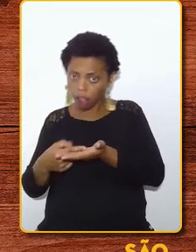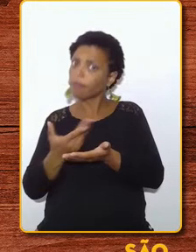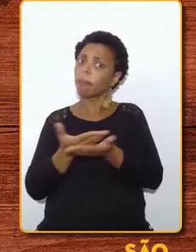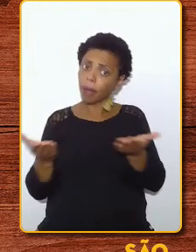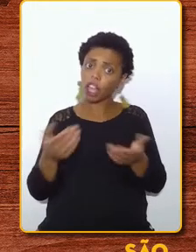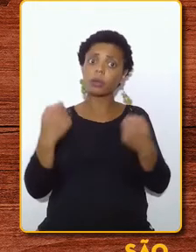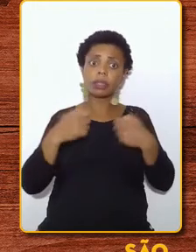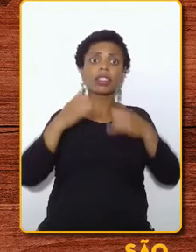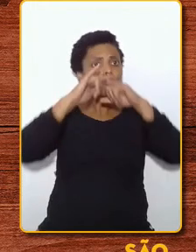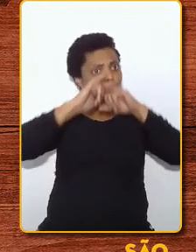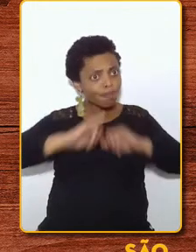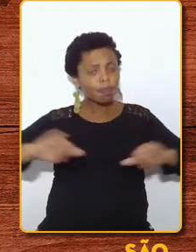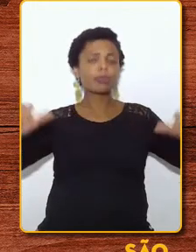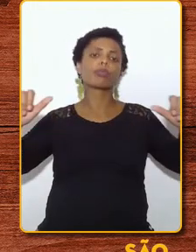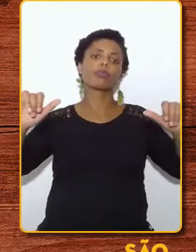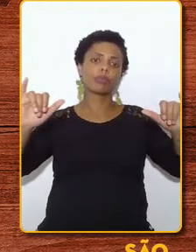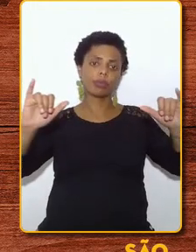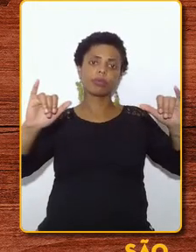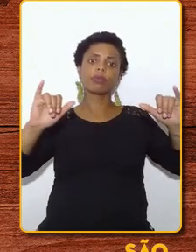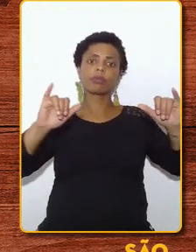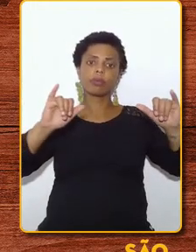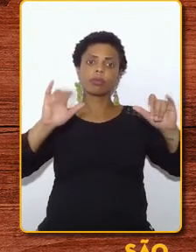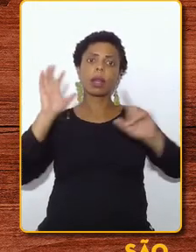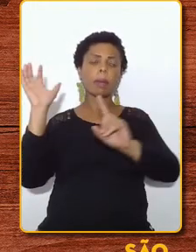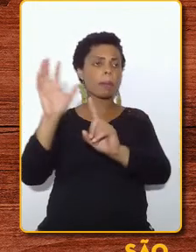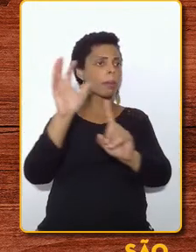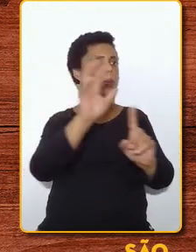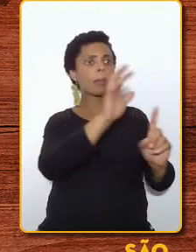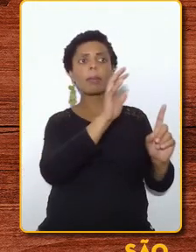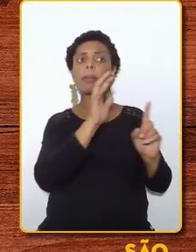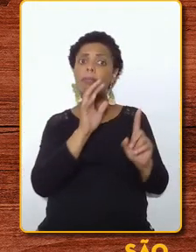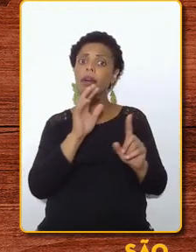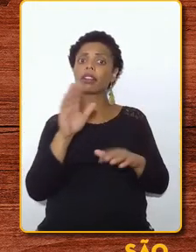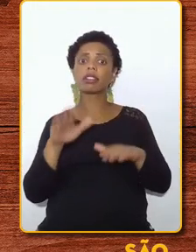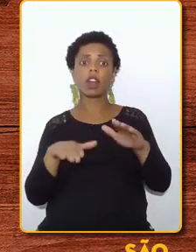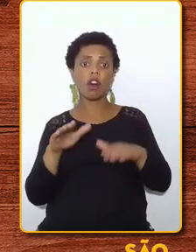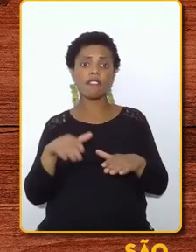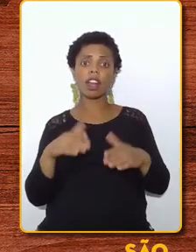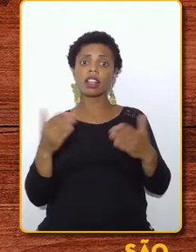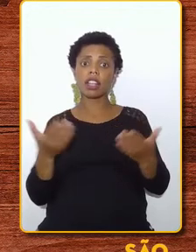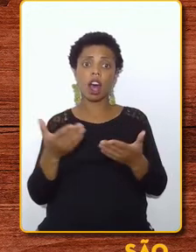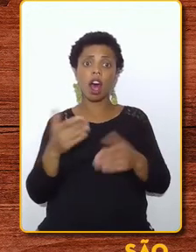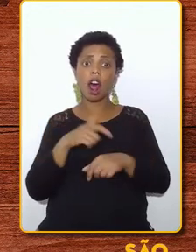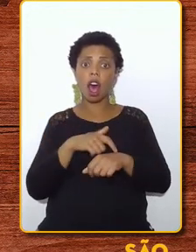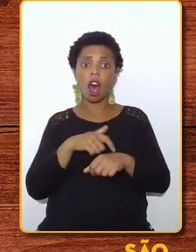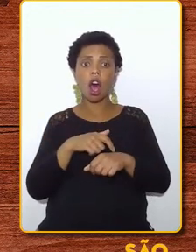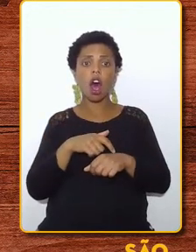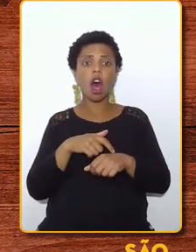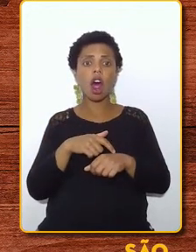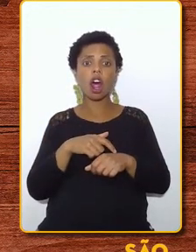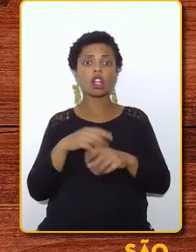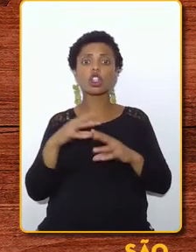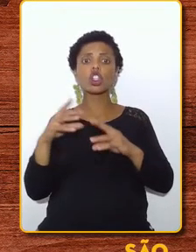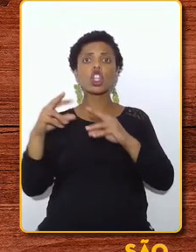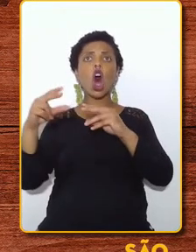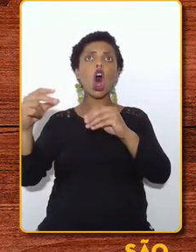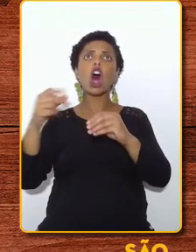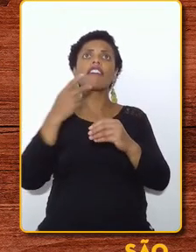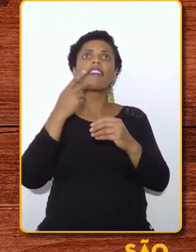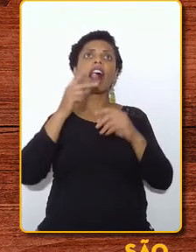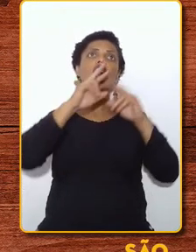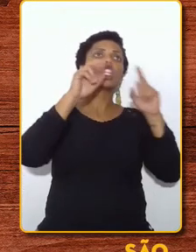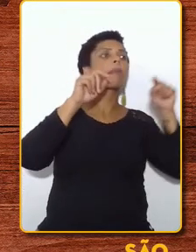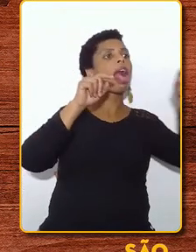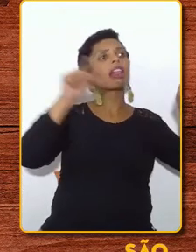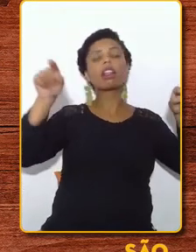agora a hora de levantar todas essas bandeiras. Vamos levantar uma bandeira da comida saudável, que eu acho